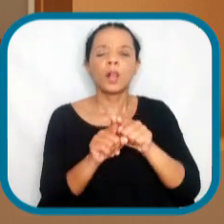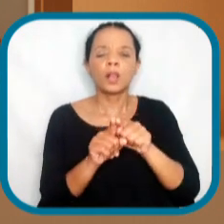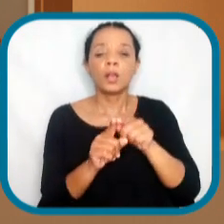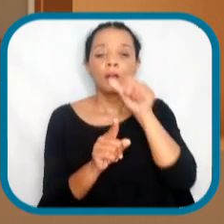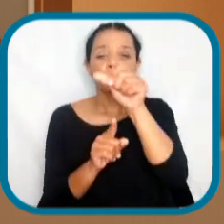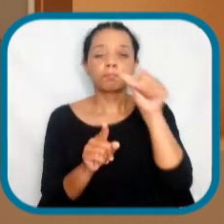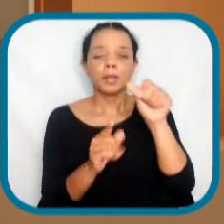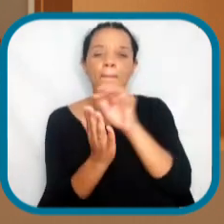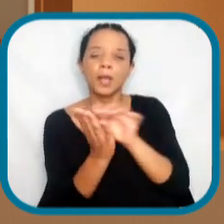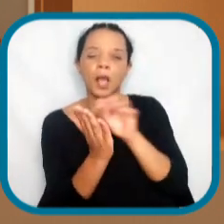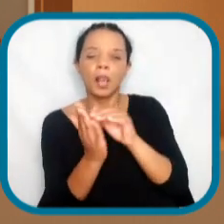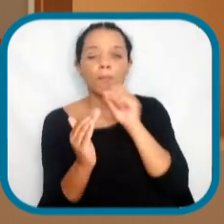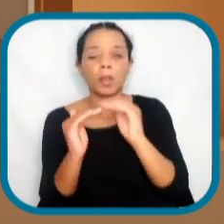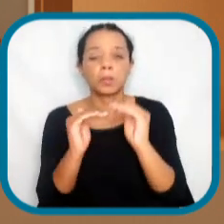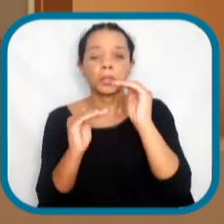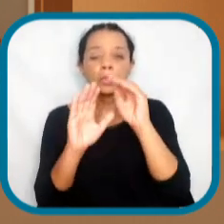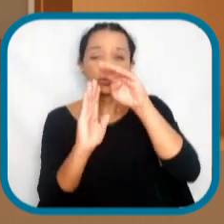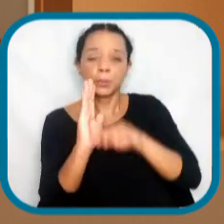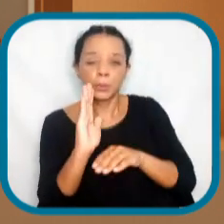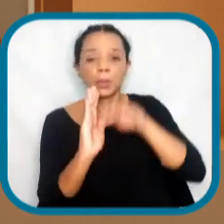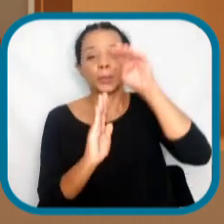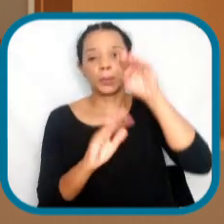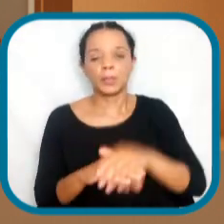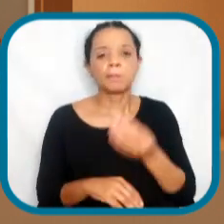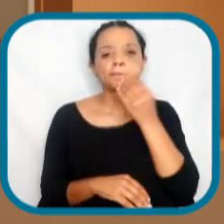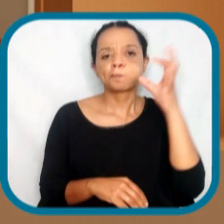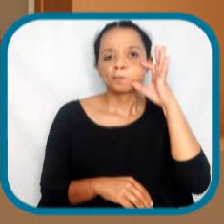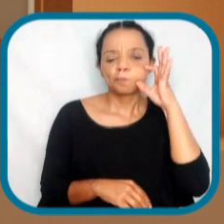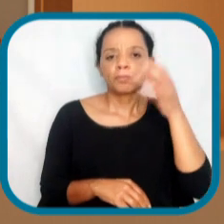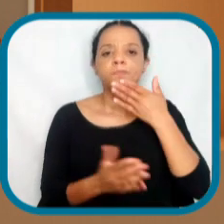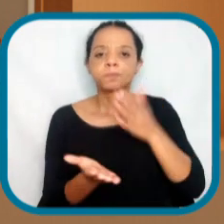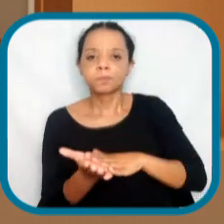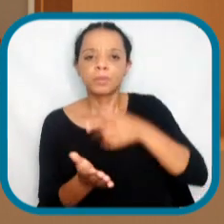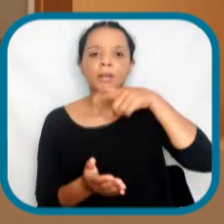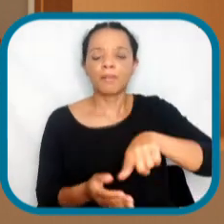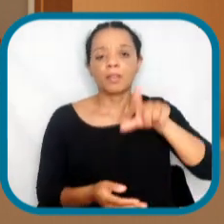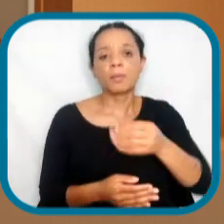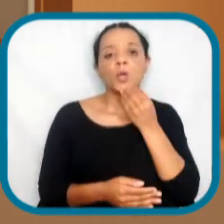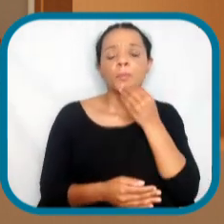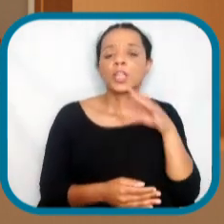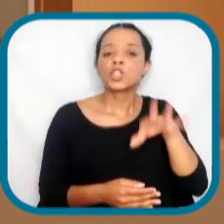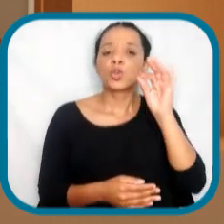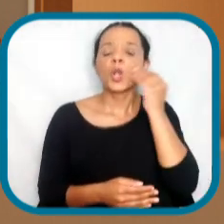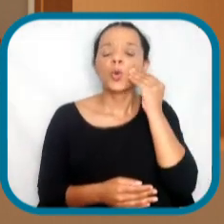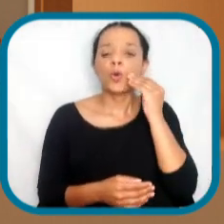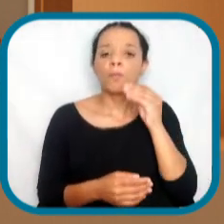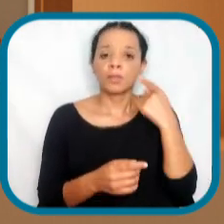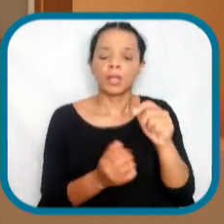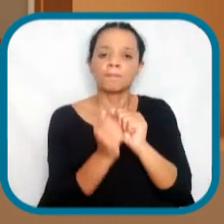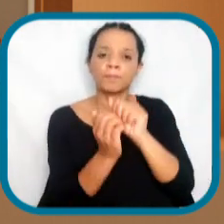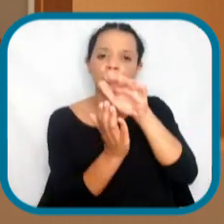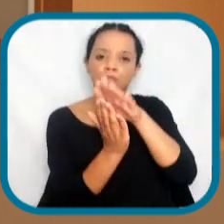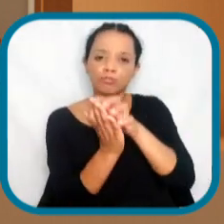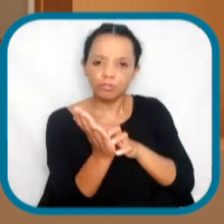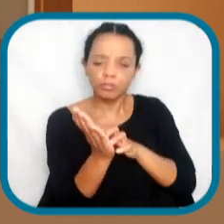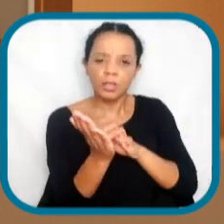em Braille para subir ou descer de piso. Almoçava em restaurantes e cafés e escolhia a comida com cartas